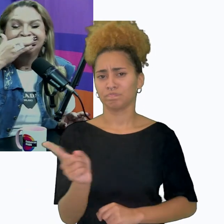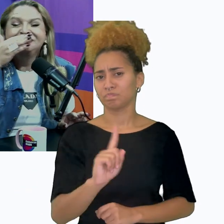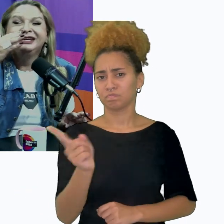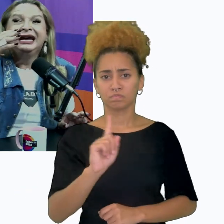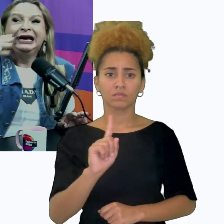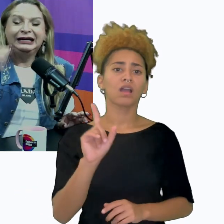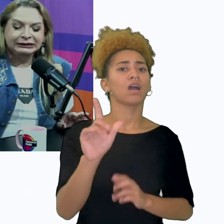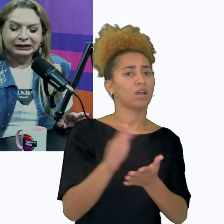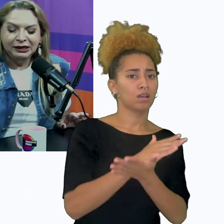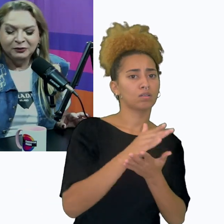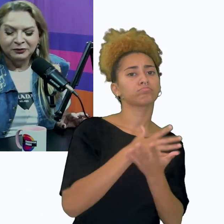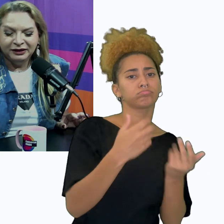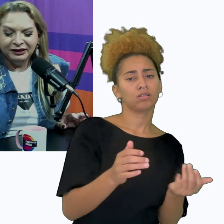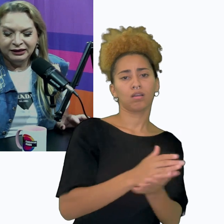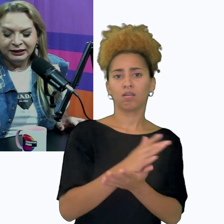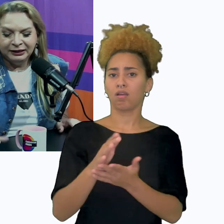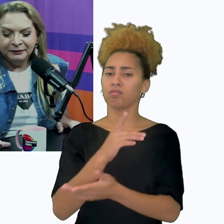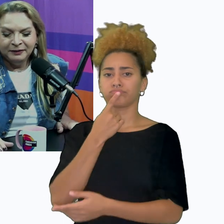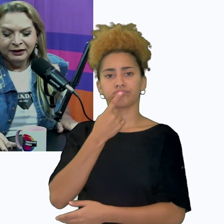ainda. Então,